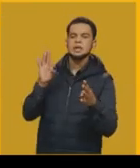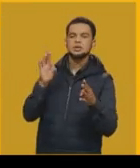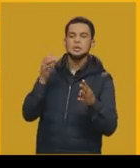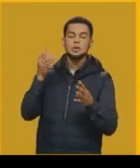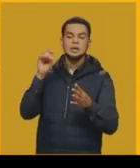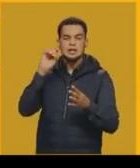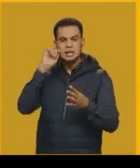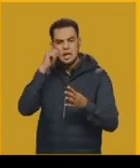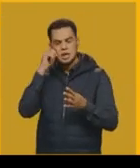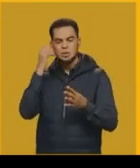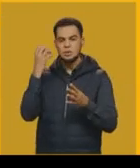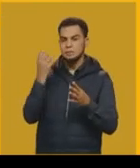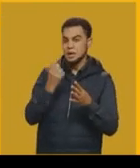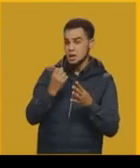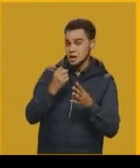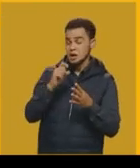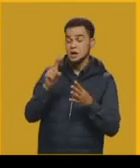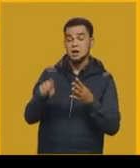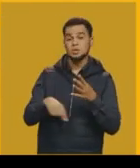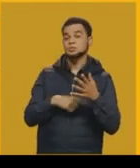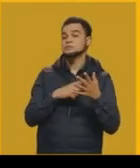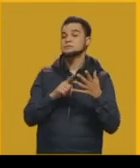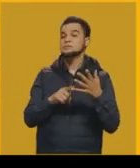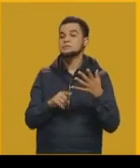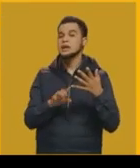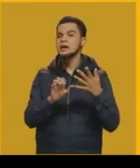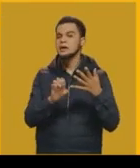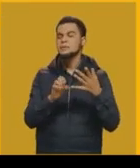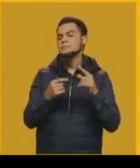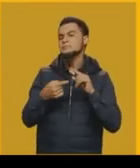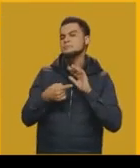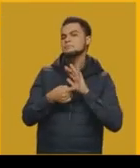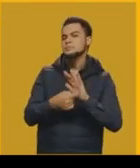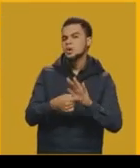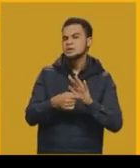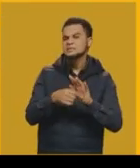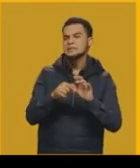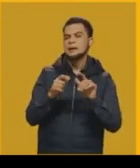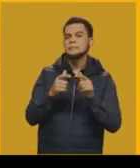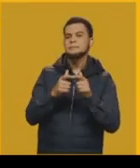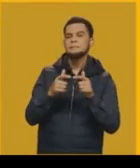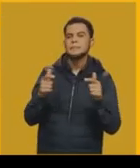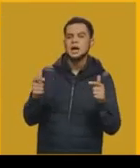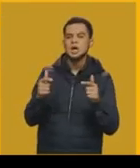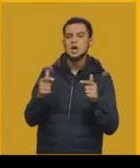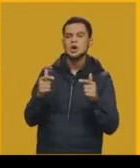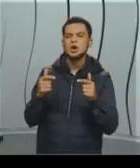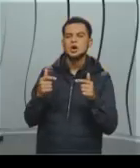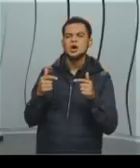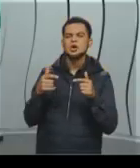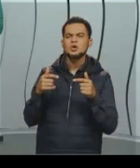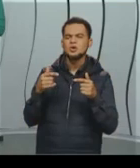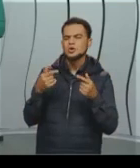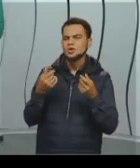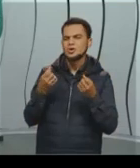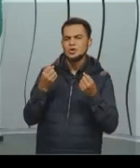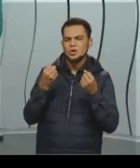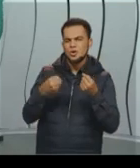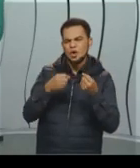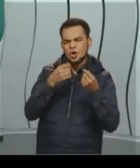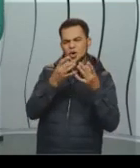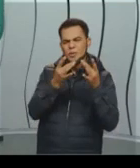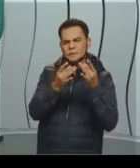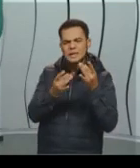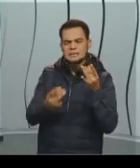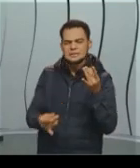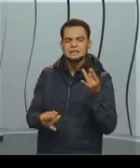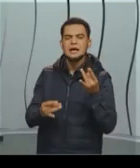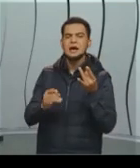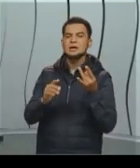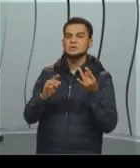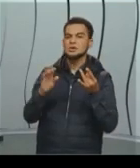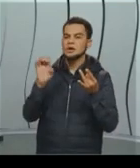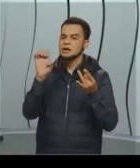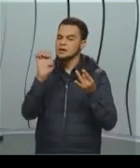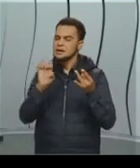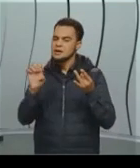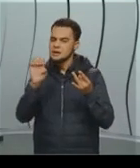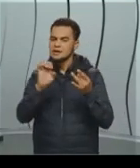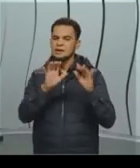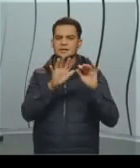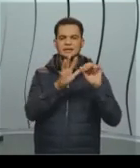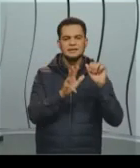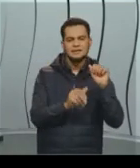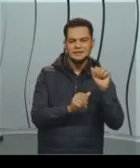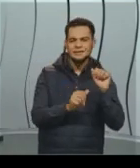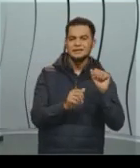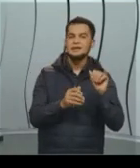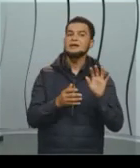atual e letra E demonstra a maior complexidade cultural dos africanos em relação aos europeus. Aqui já está até marcada, né? É a letra C da